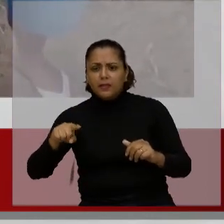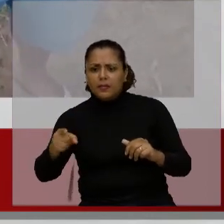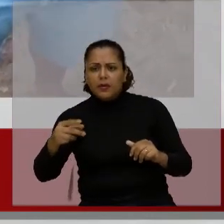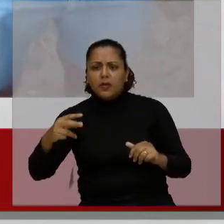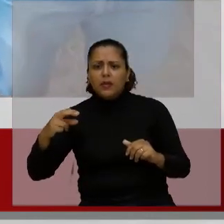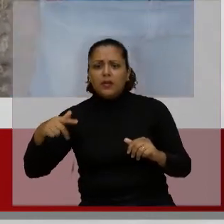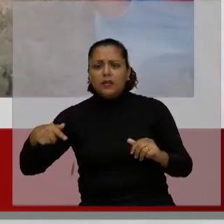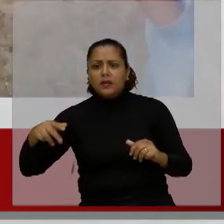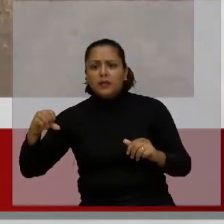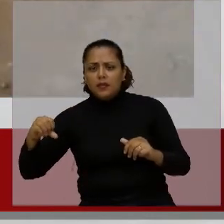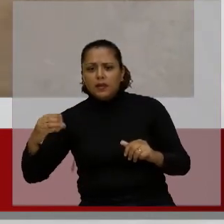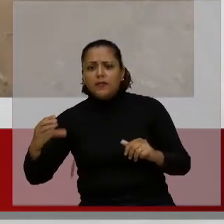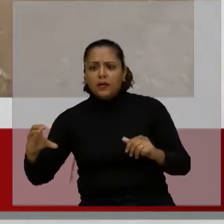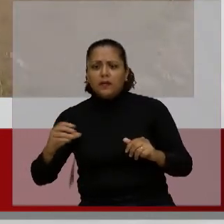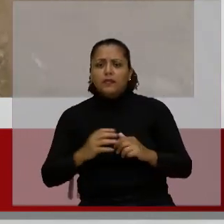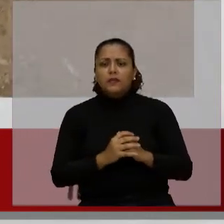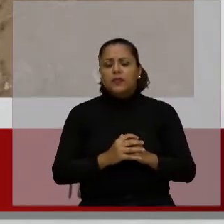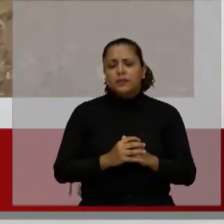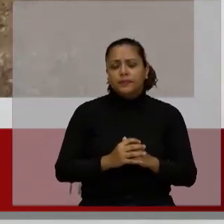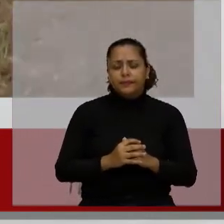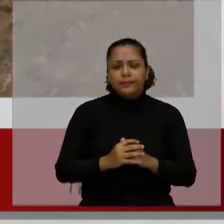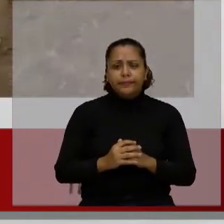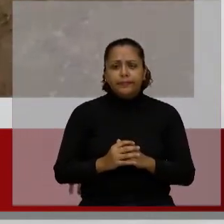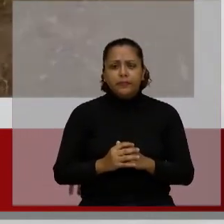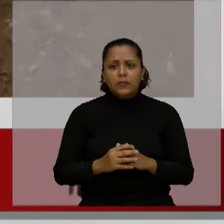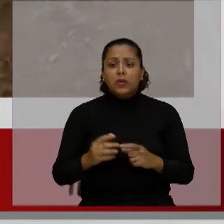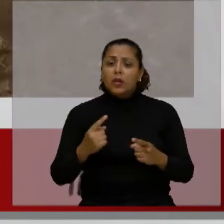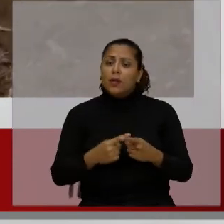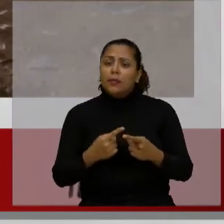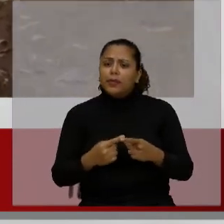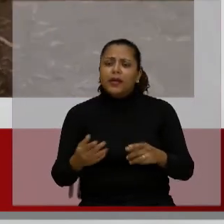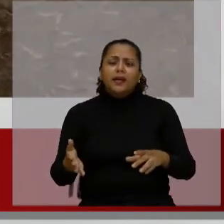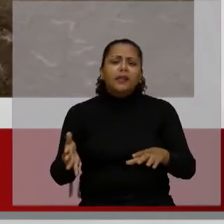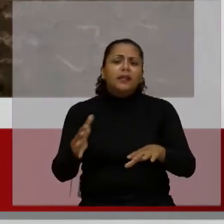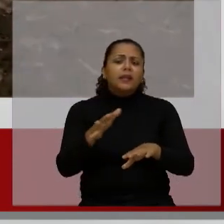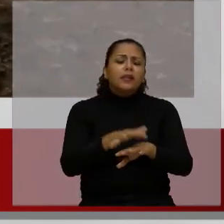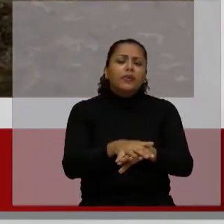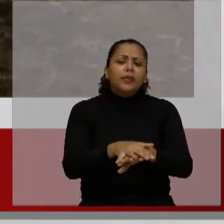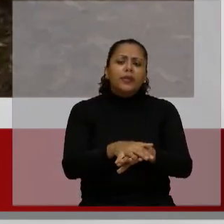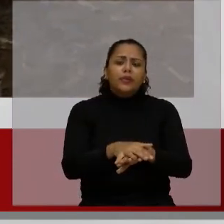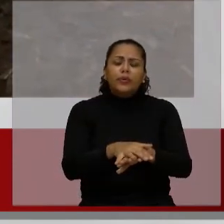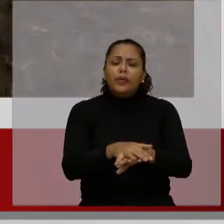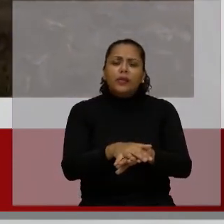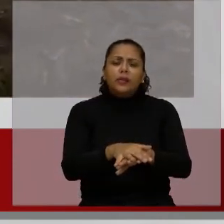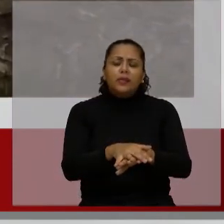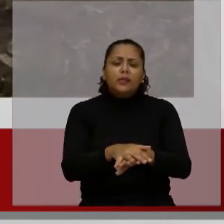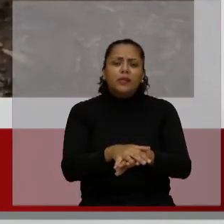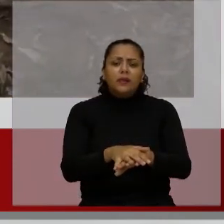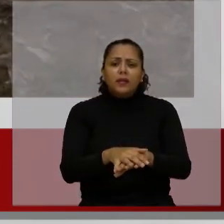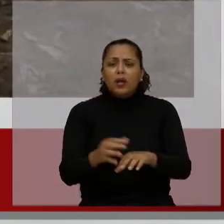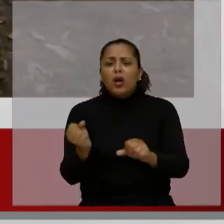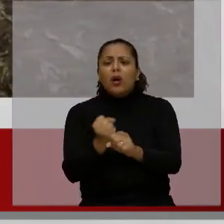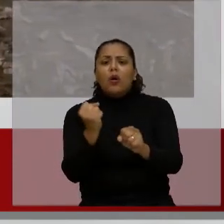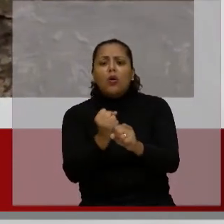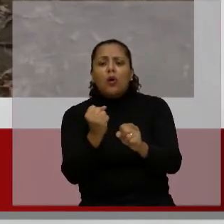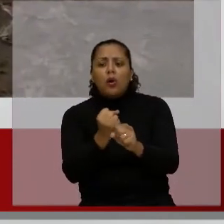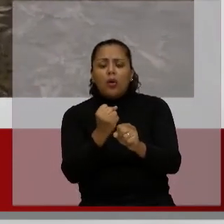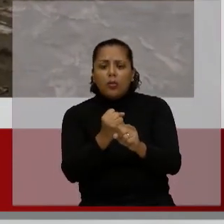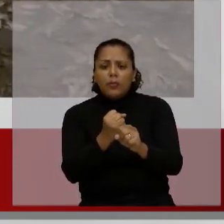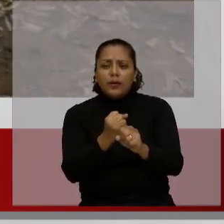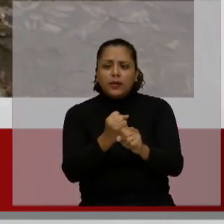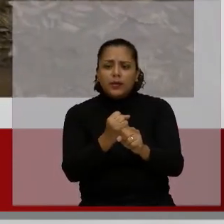R$1.173.385,59. Agora, por que não é incluído? Por que não foi incluída a obra desse campo se aqui é área